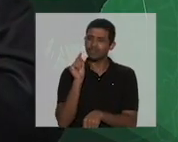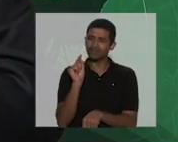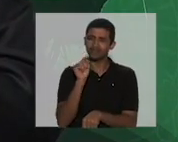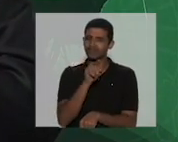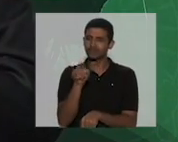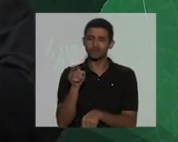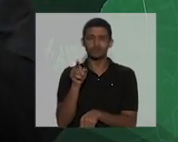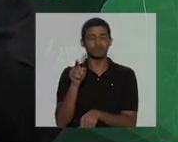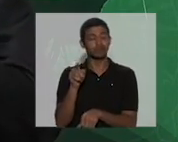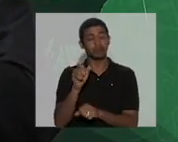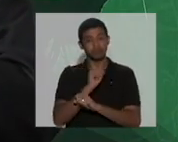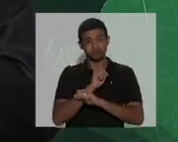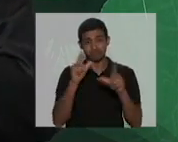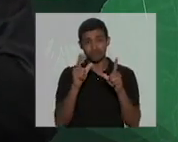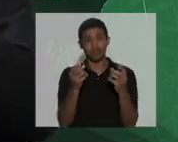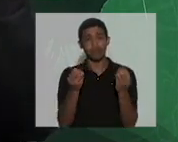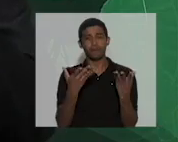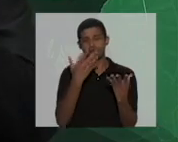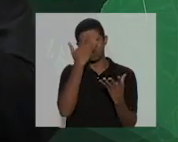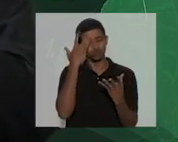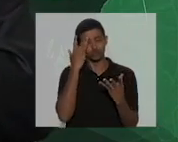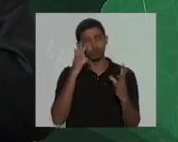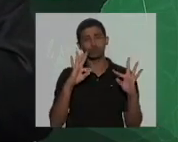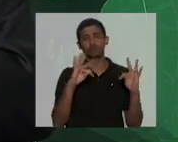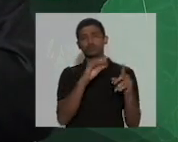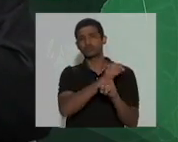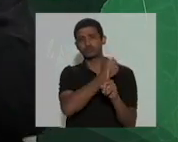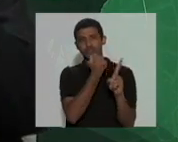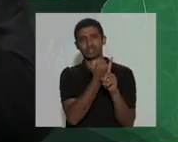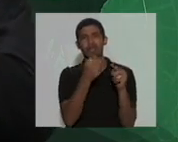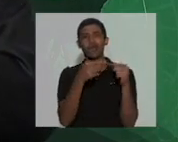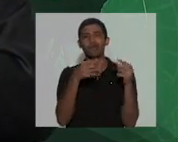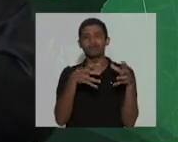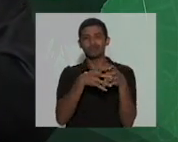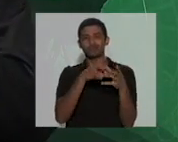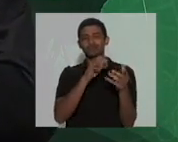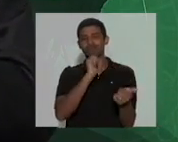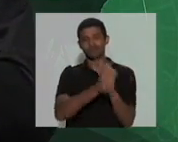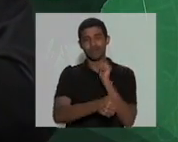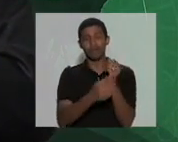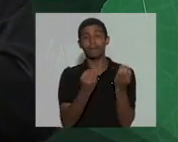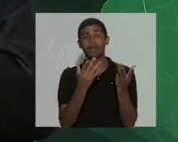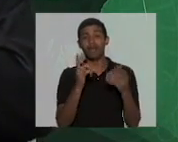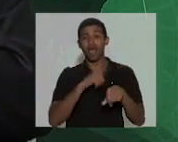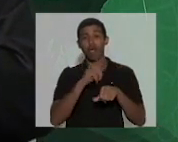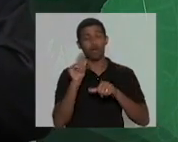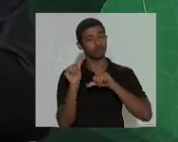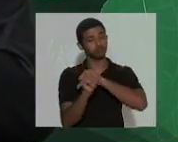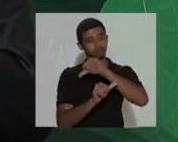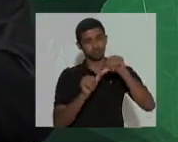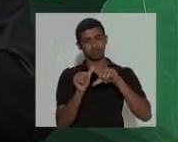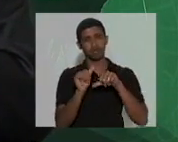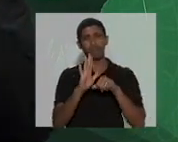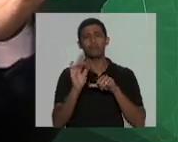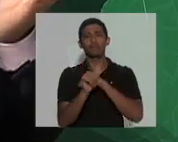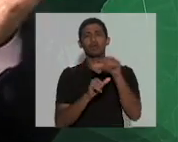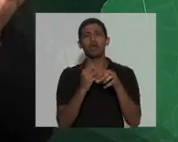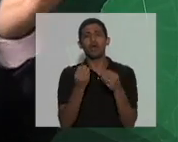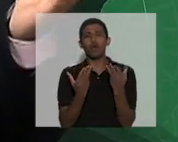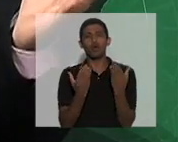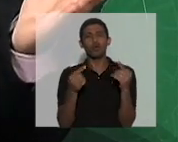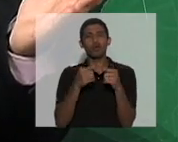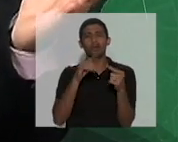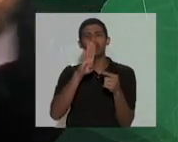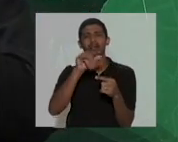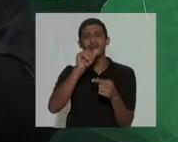sirva de alerta para a sociedade esportiva que o momento é de mudança. E uma mudança na